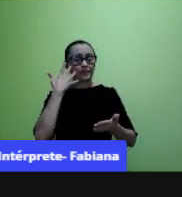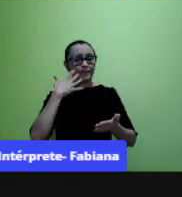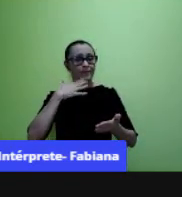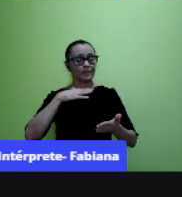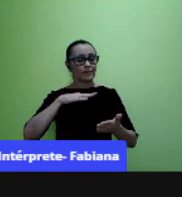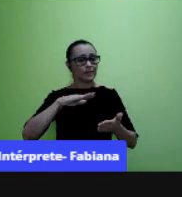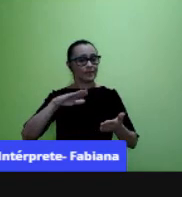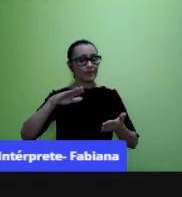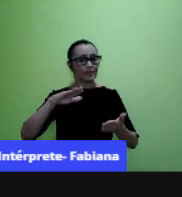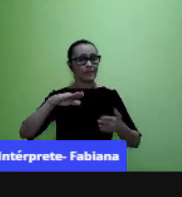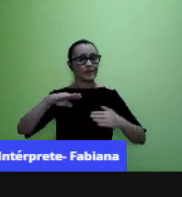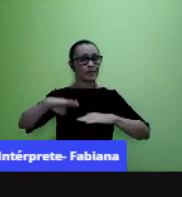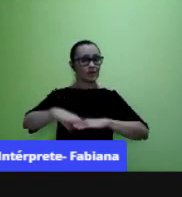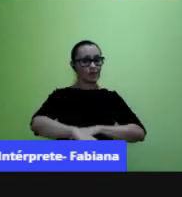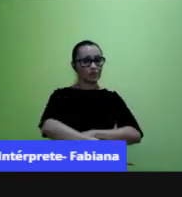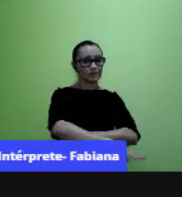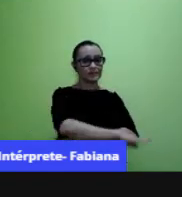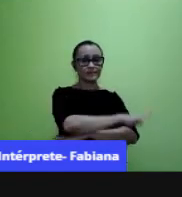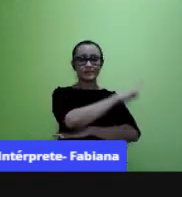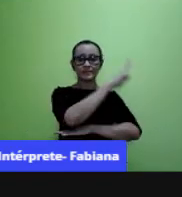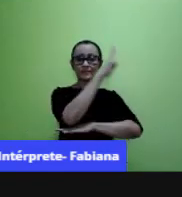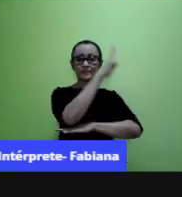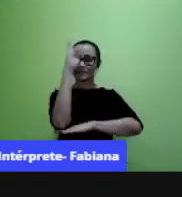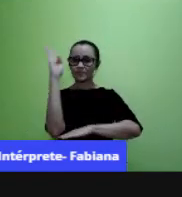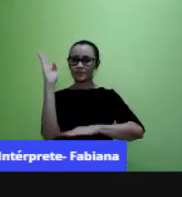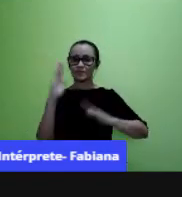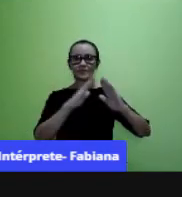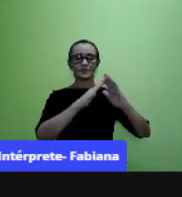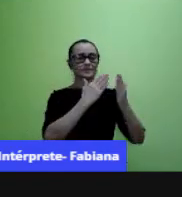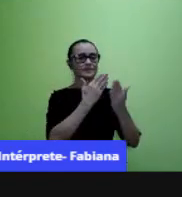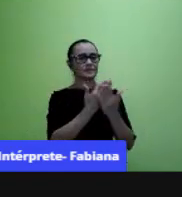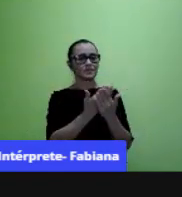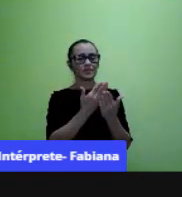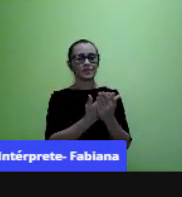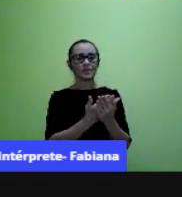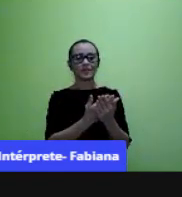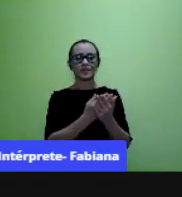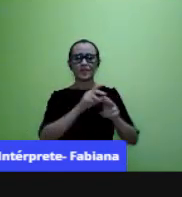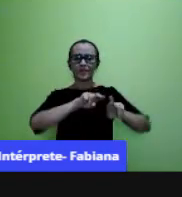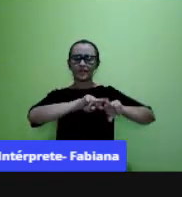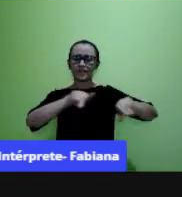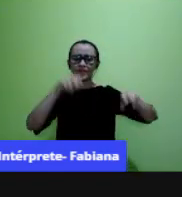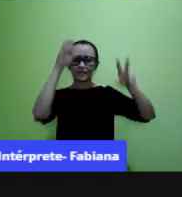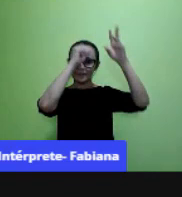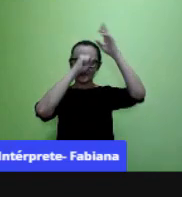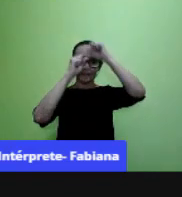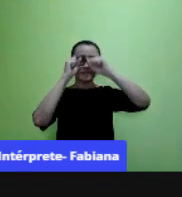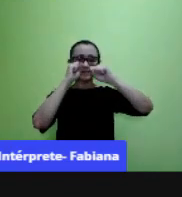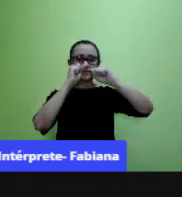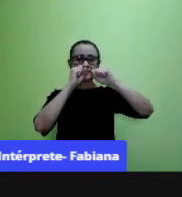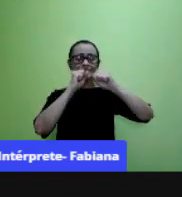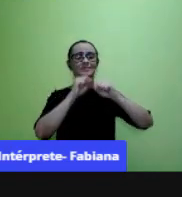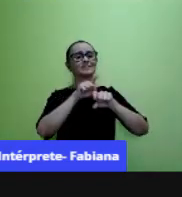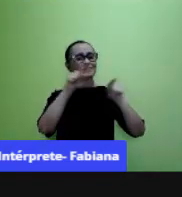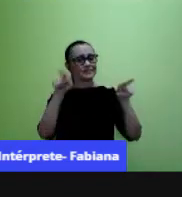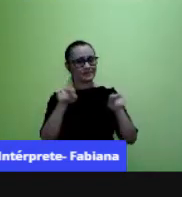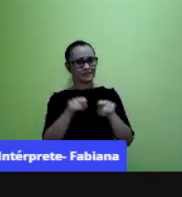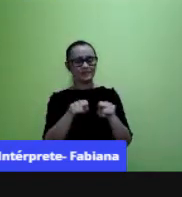daquela MEI, e ela vai ter várias aprendizagens ali, inclusive a aprendizagem do